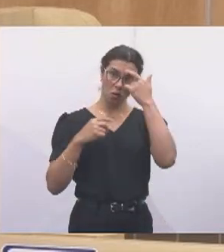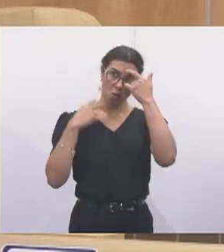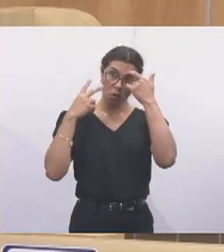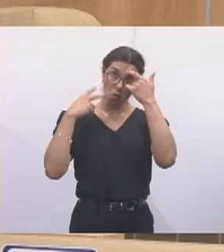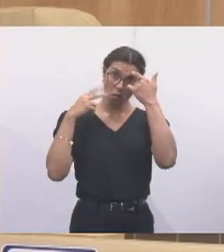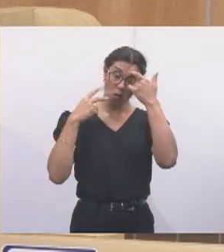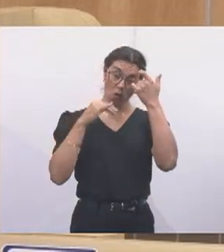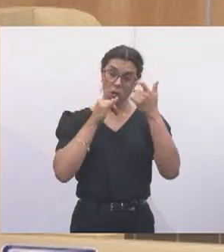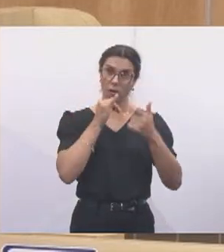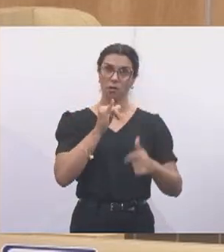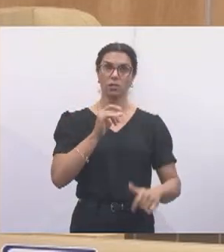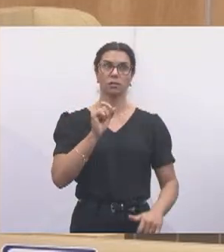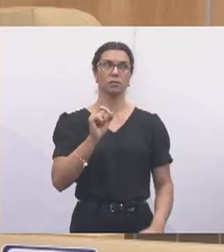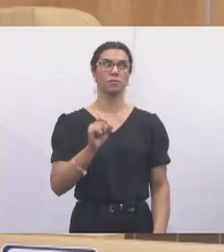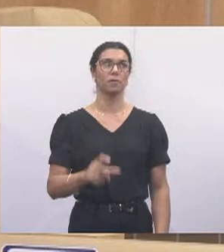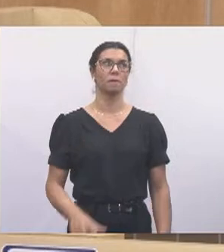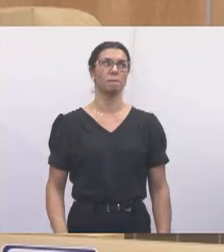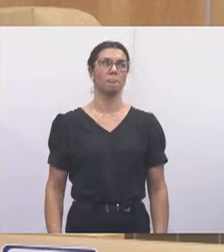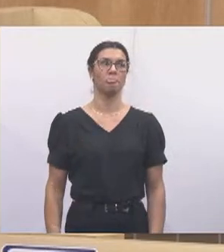ele cita que